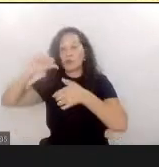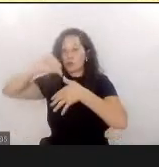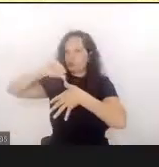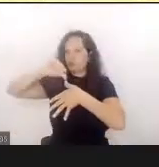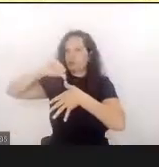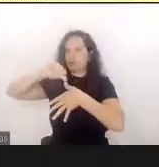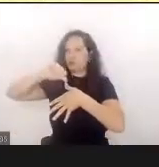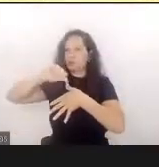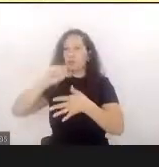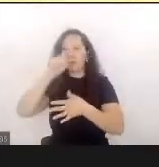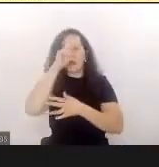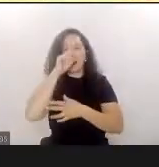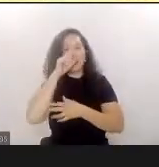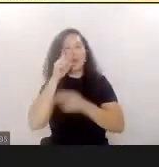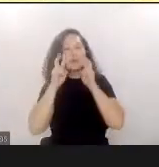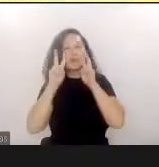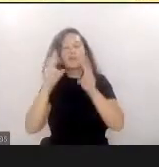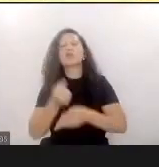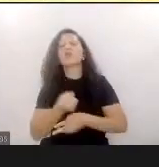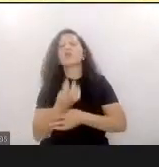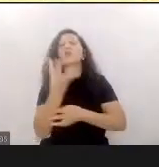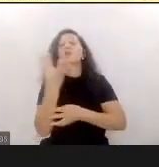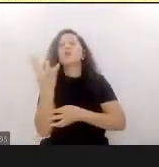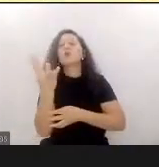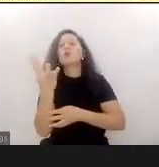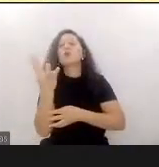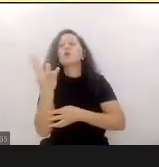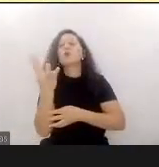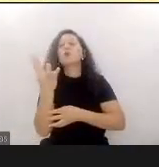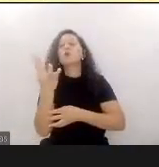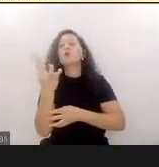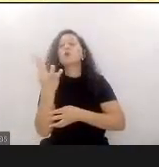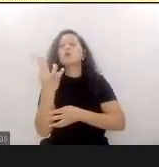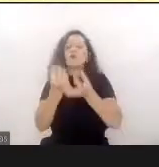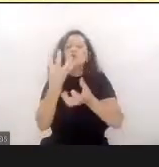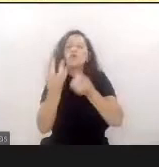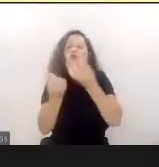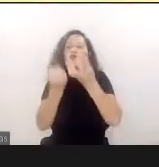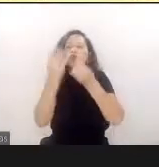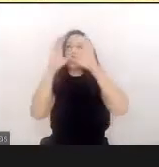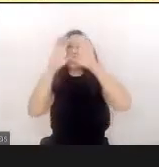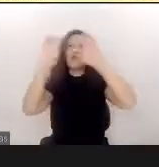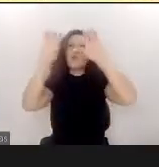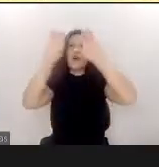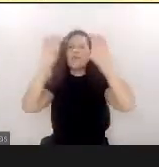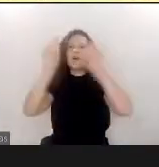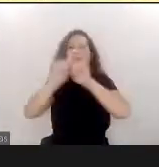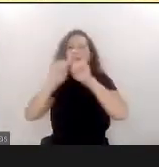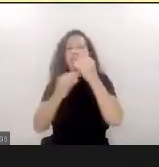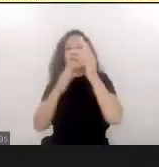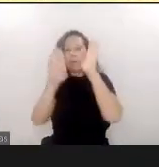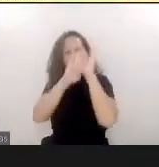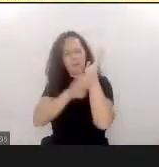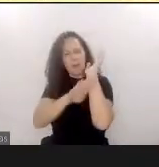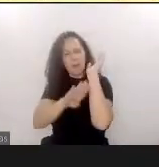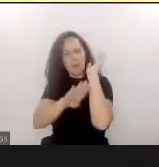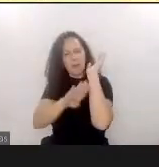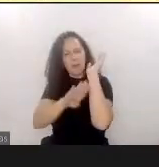de carbono emitido através do desmatamento. Ou seja, a gente consegue saber